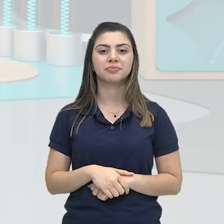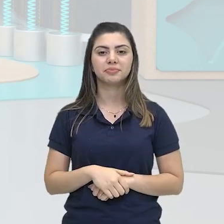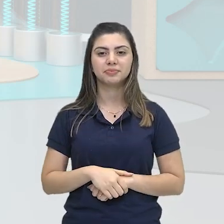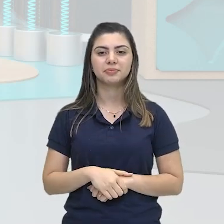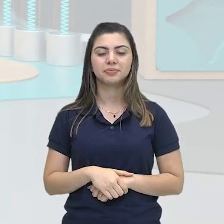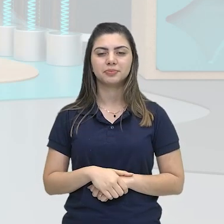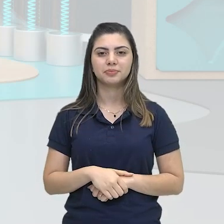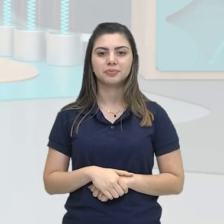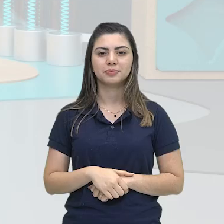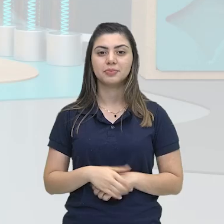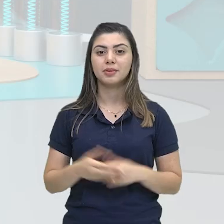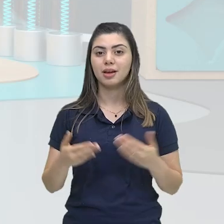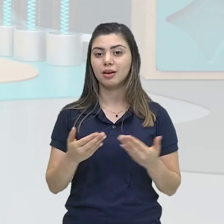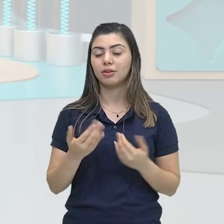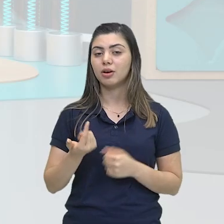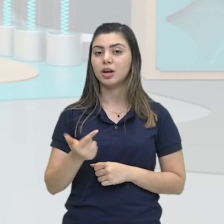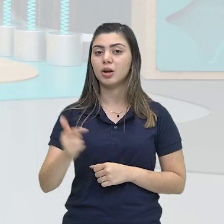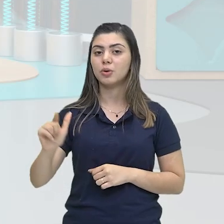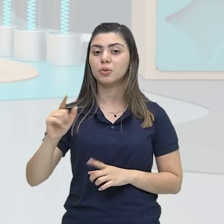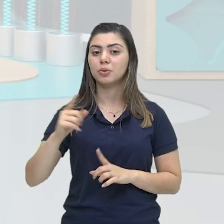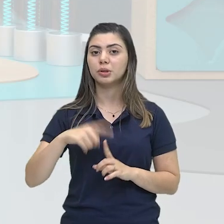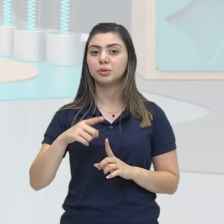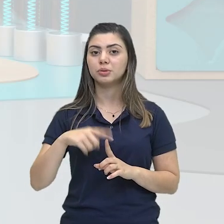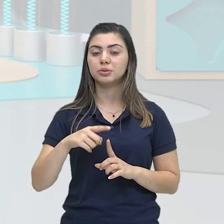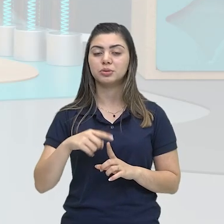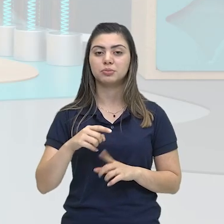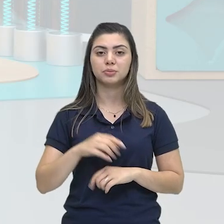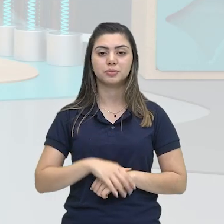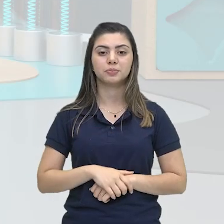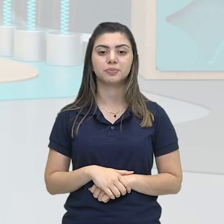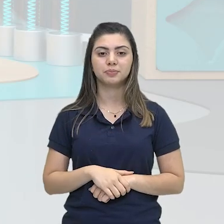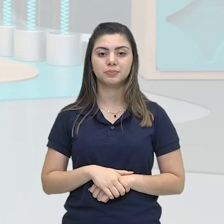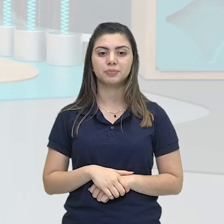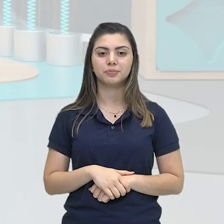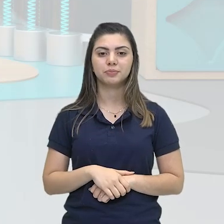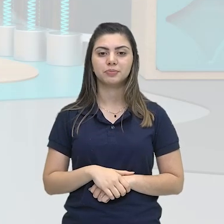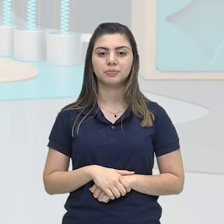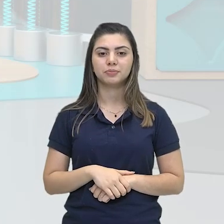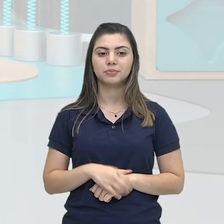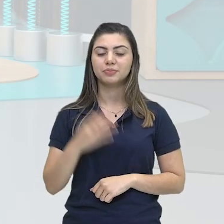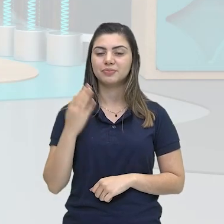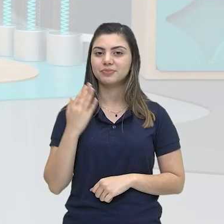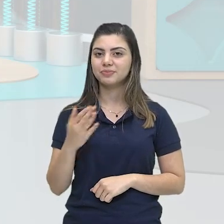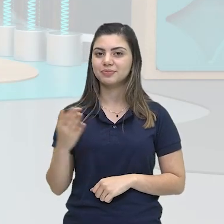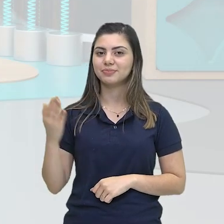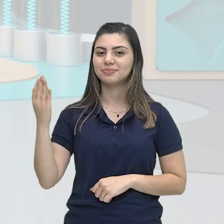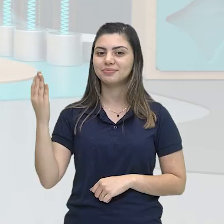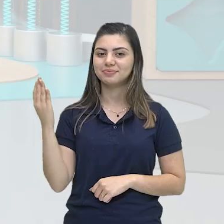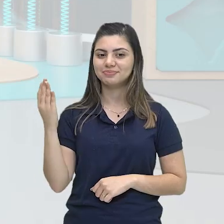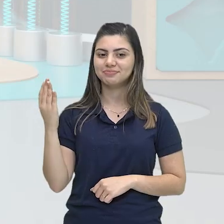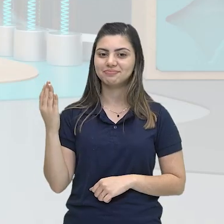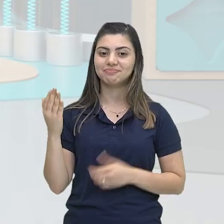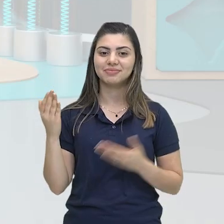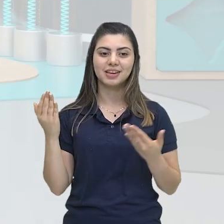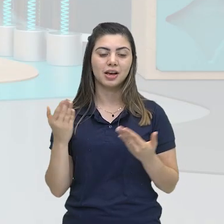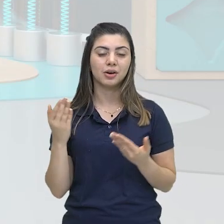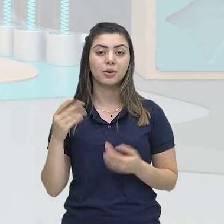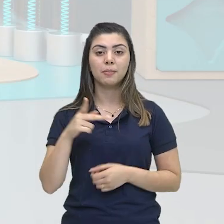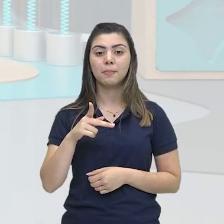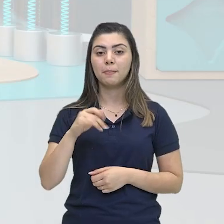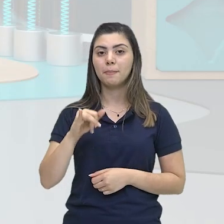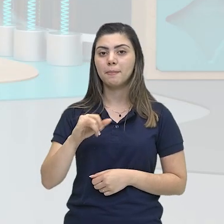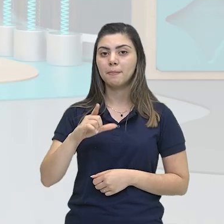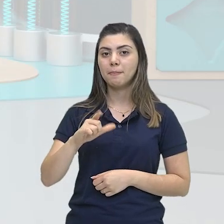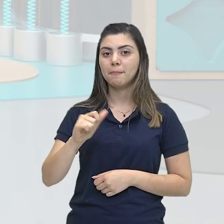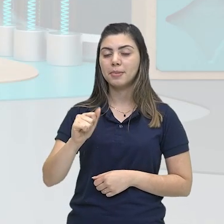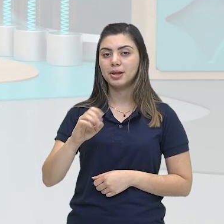Prosseguindo, vamos conhecer outro tipo de ginástica não competitiva? Olha só, Nós temos aqui o Pilates.